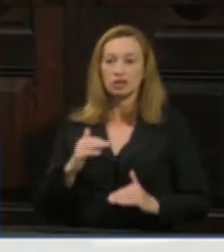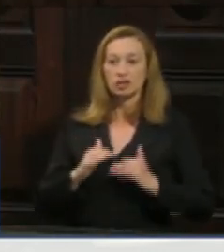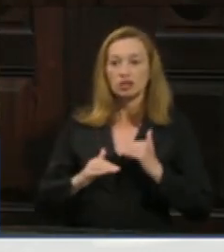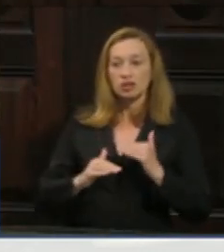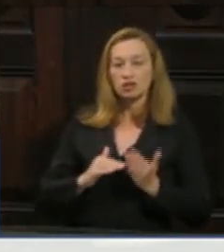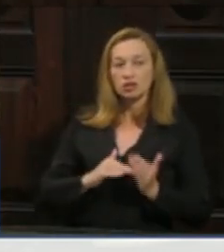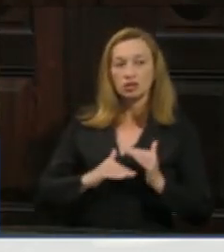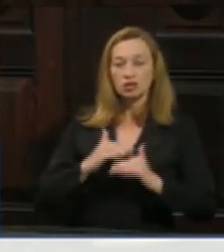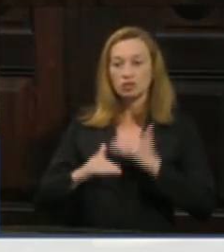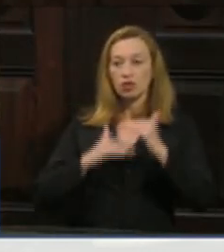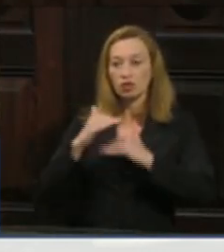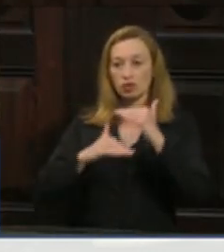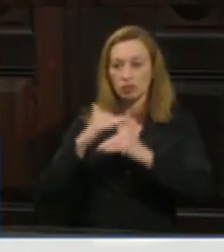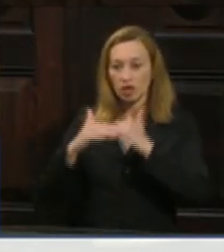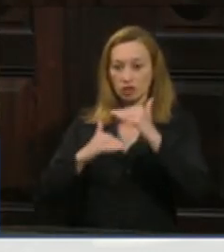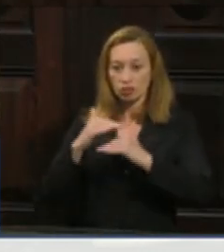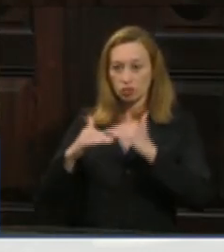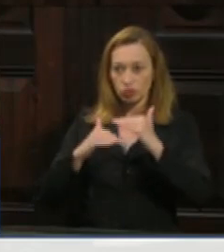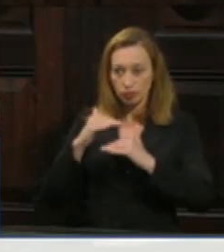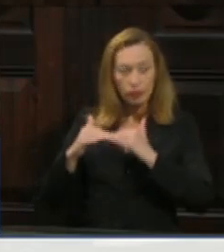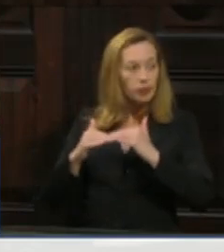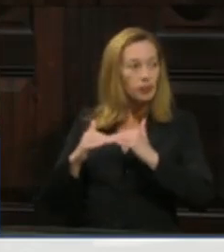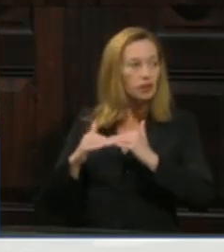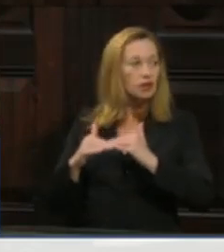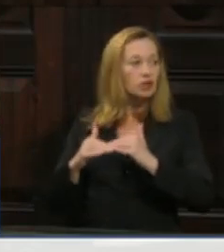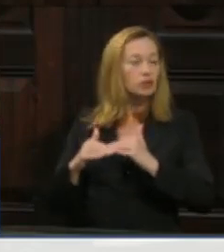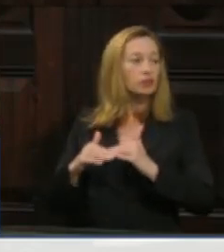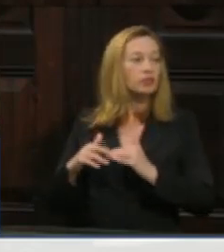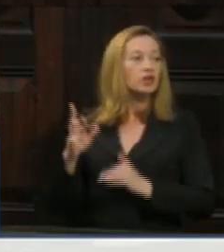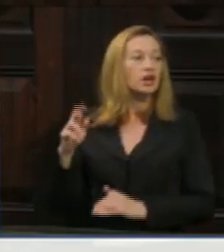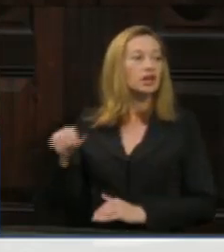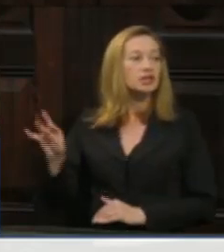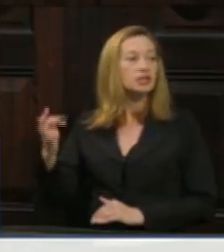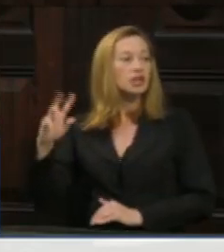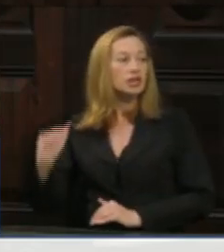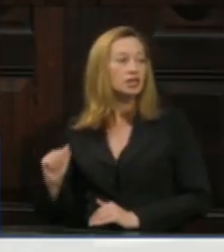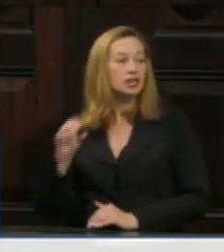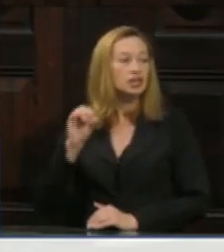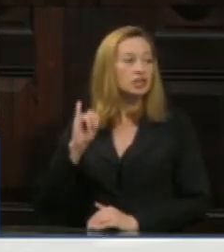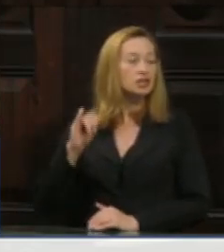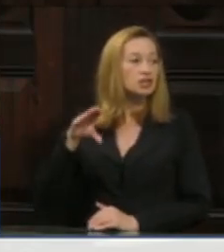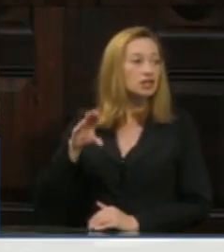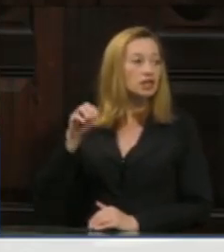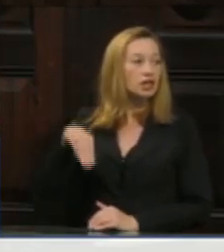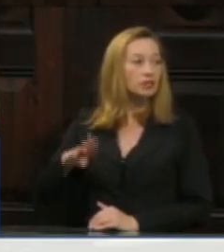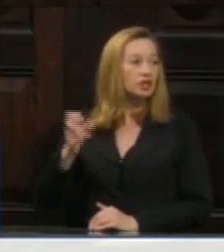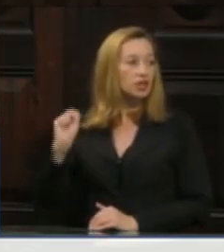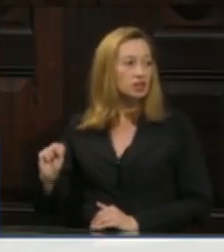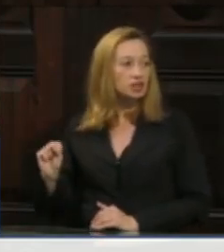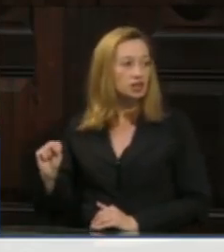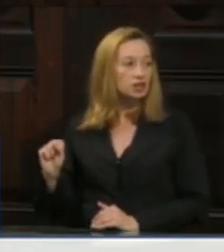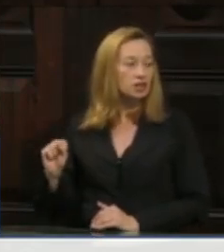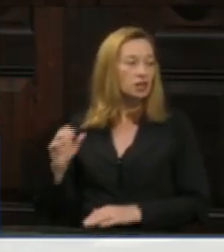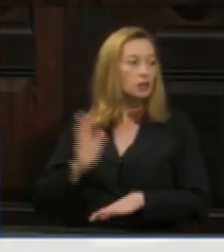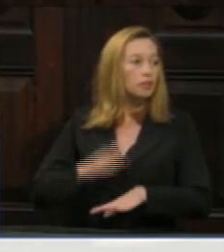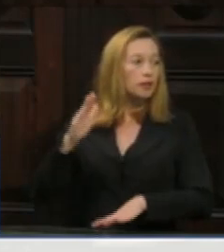8 bilhões de déficit previsto, isto é, a diferença de 79